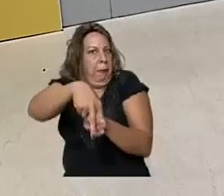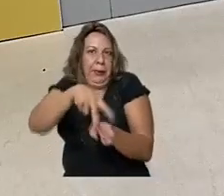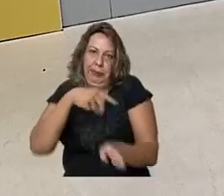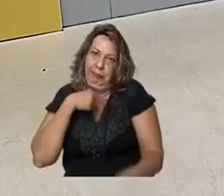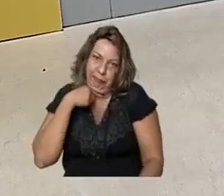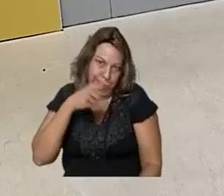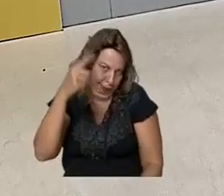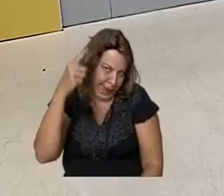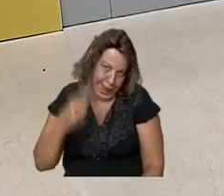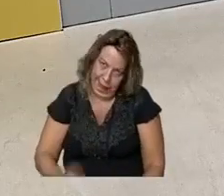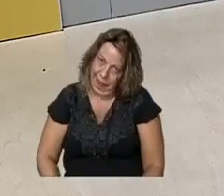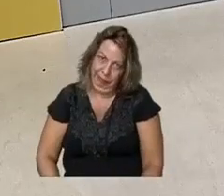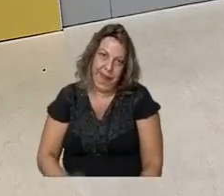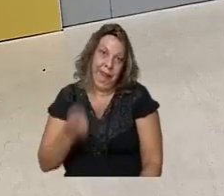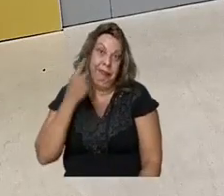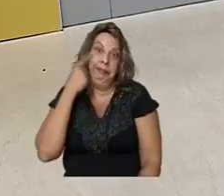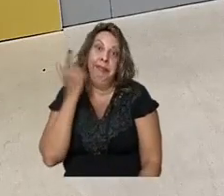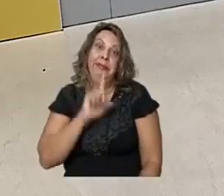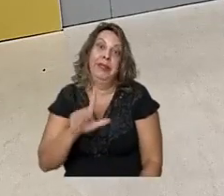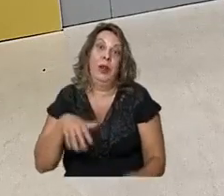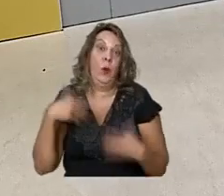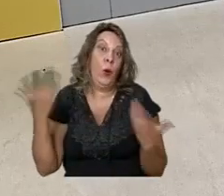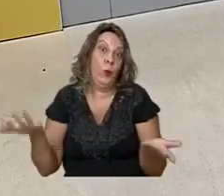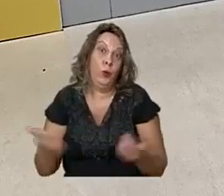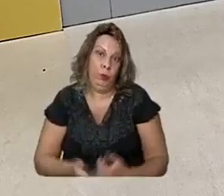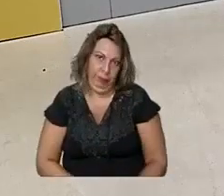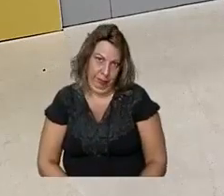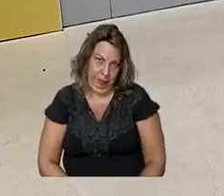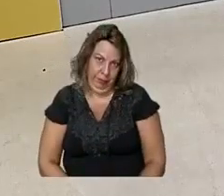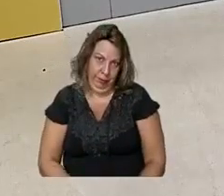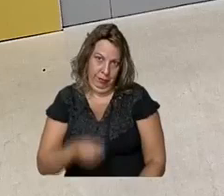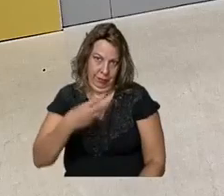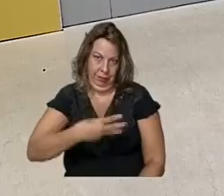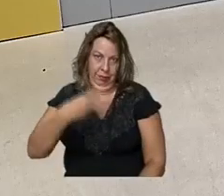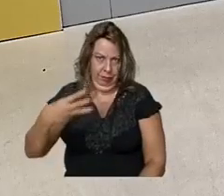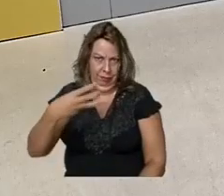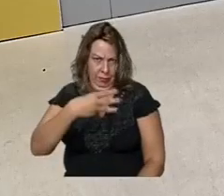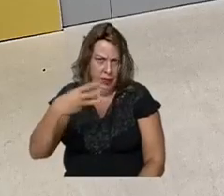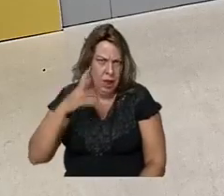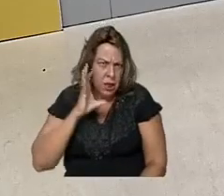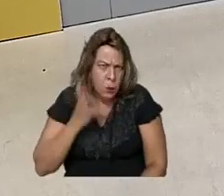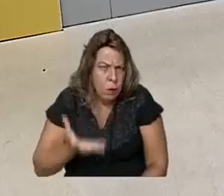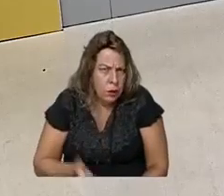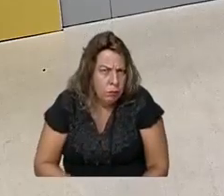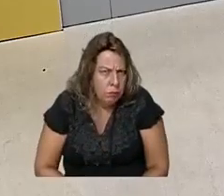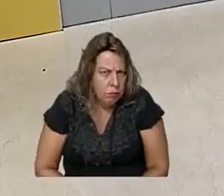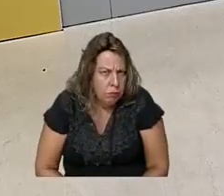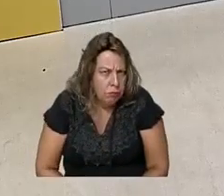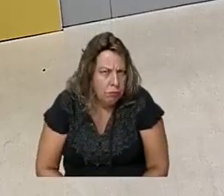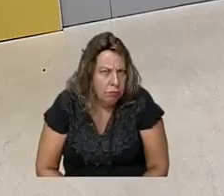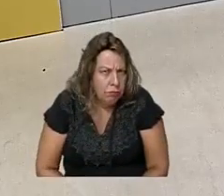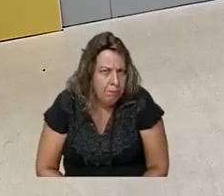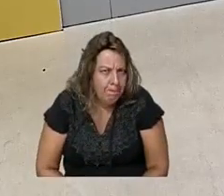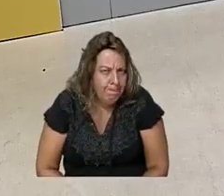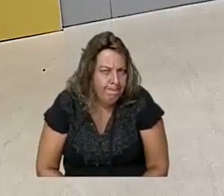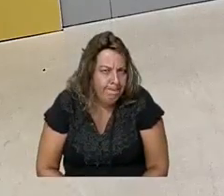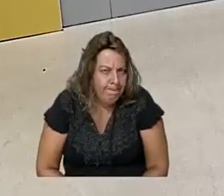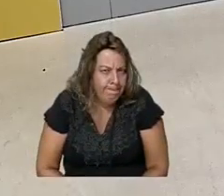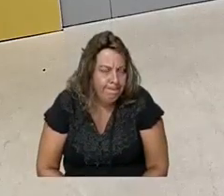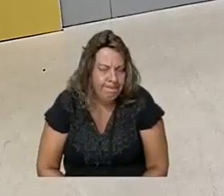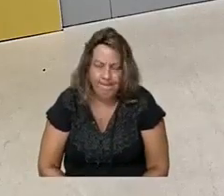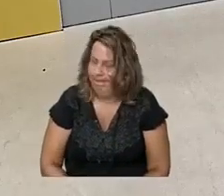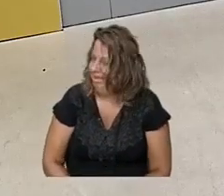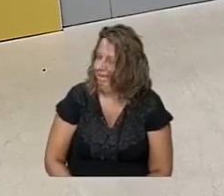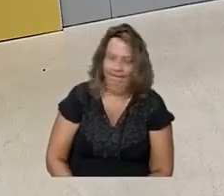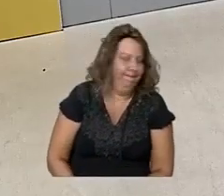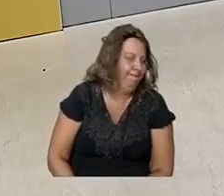em volta esperando pra ver quem vai ter a chave na mão. 33, decide já que 33 saiu.